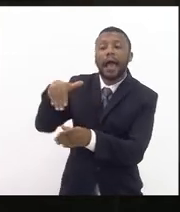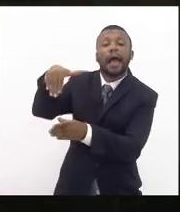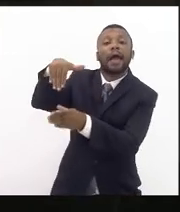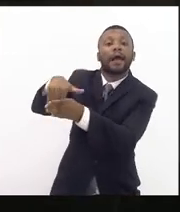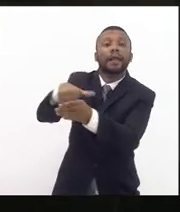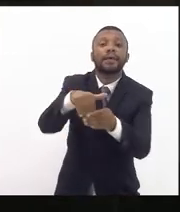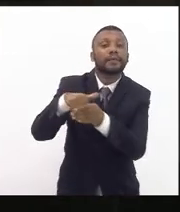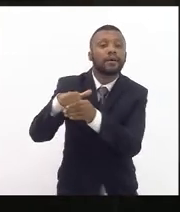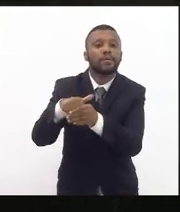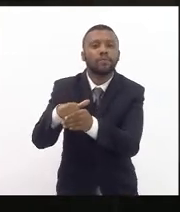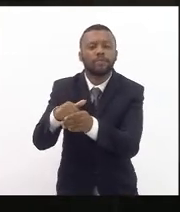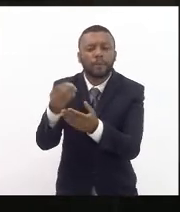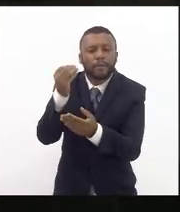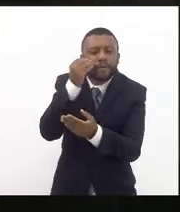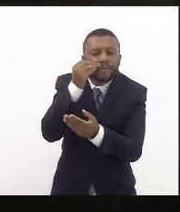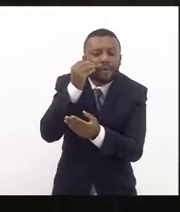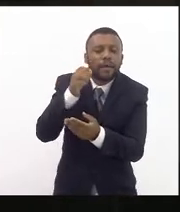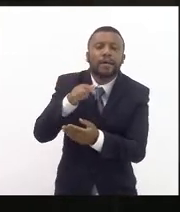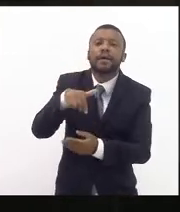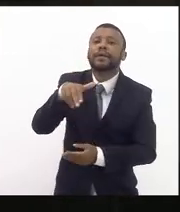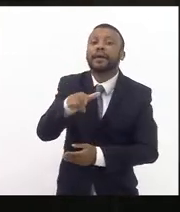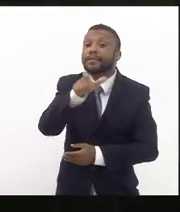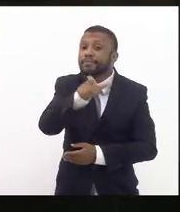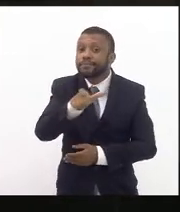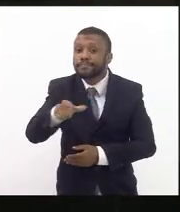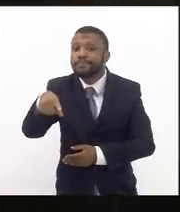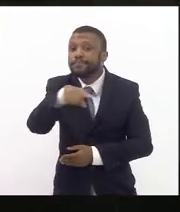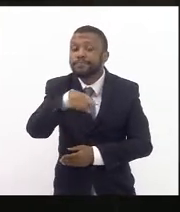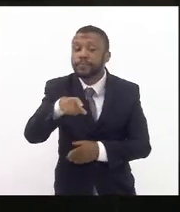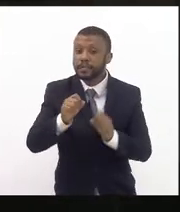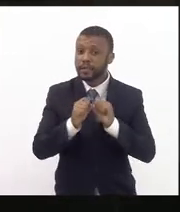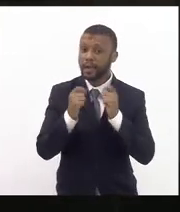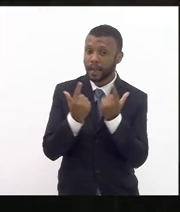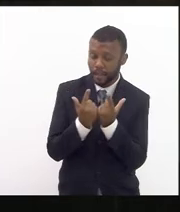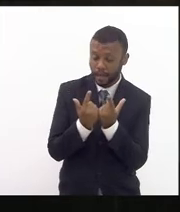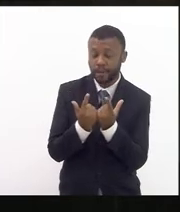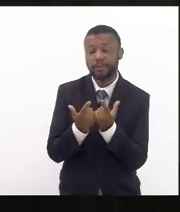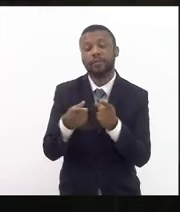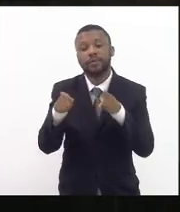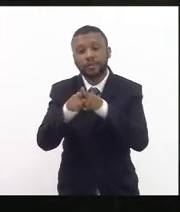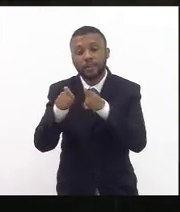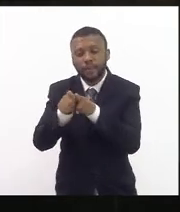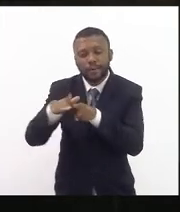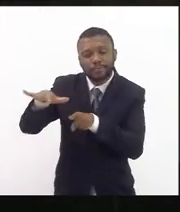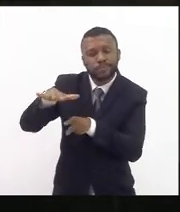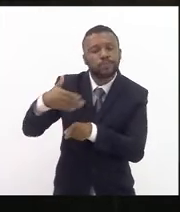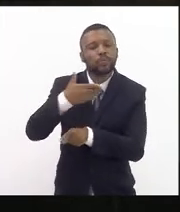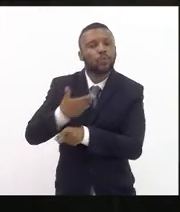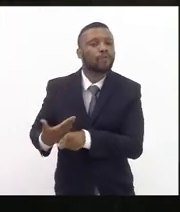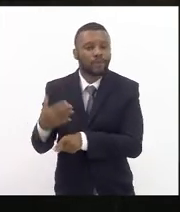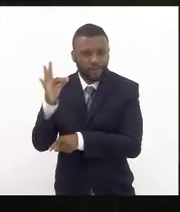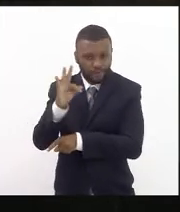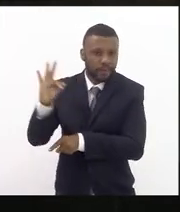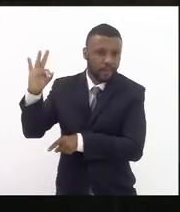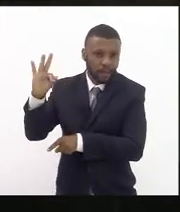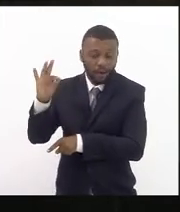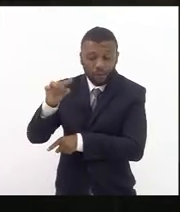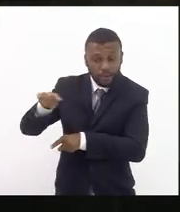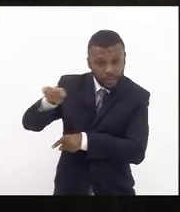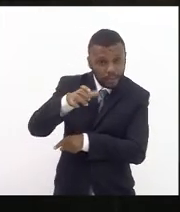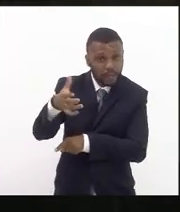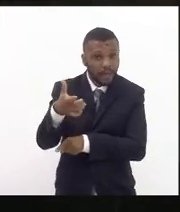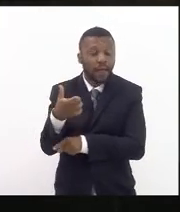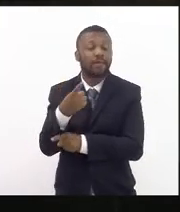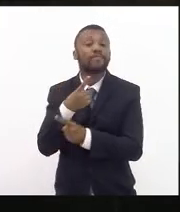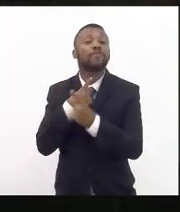ver também quem são, não só dentro dessa casa, mas por parte do governo, aqueles e aquelas que estão